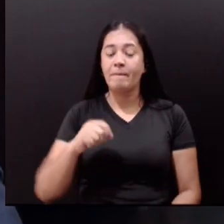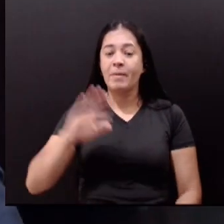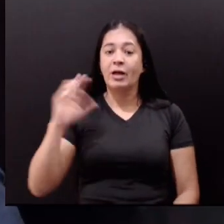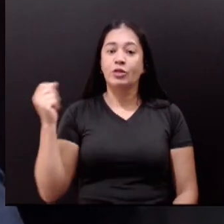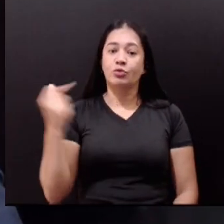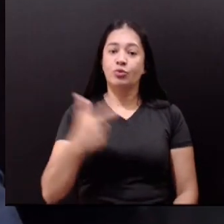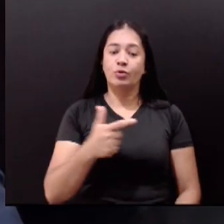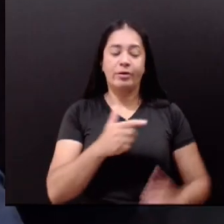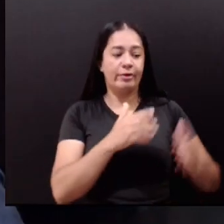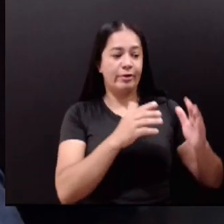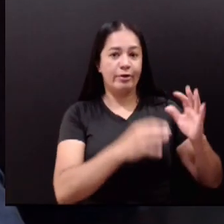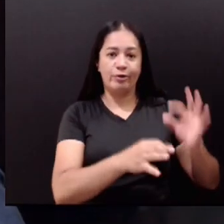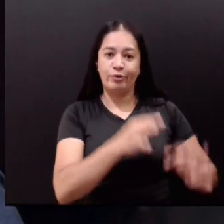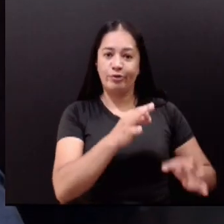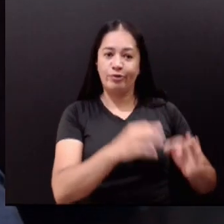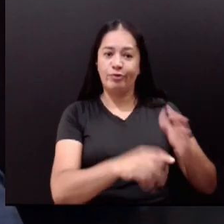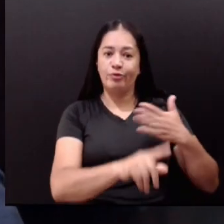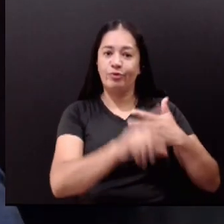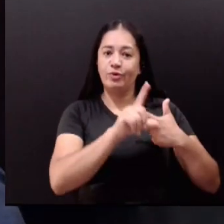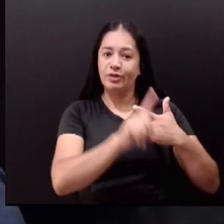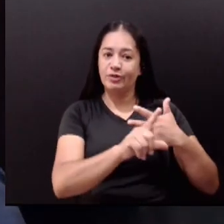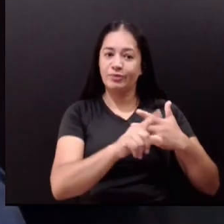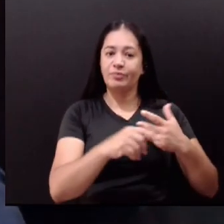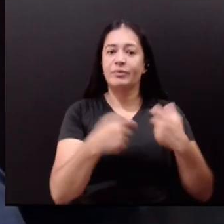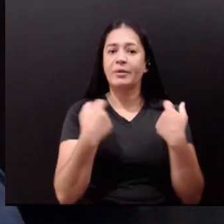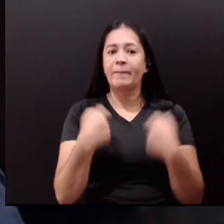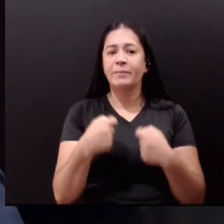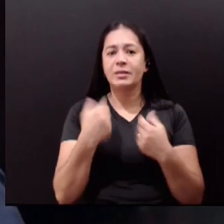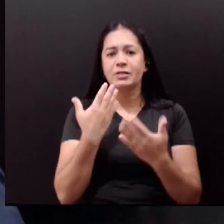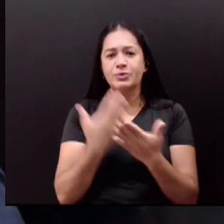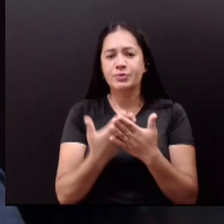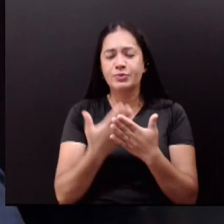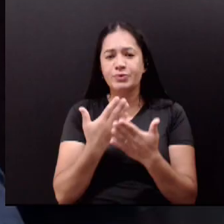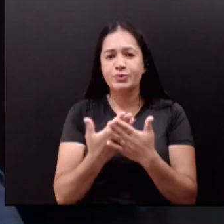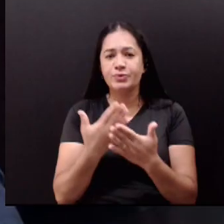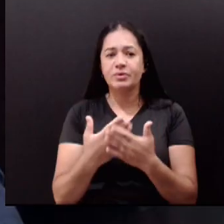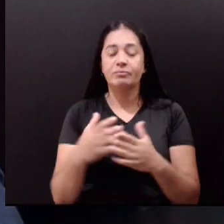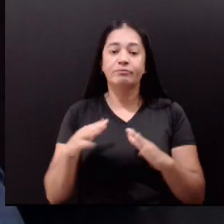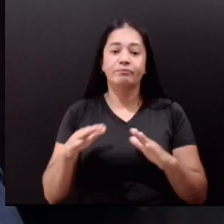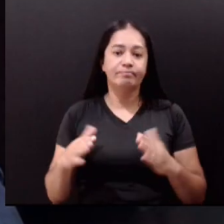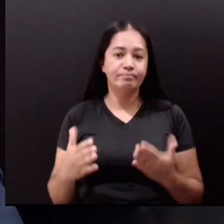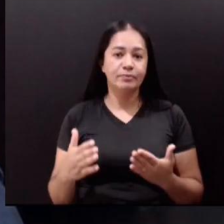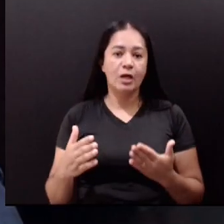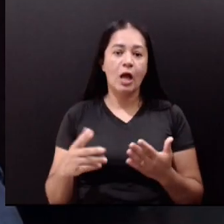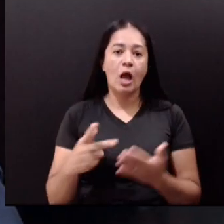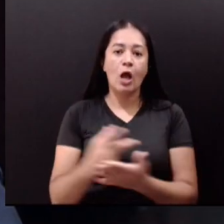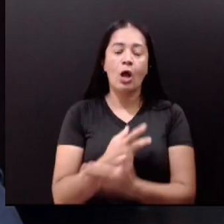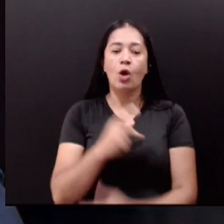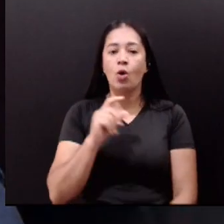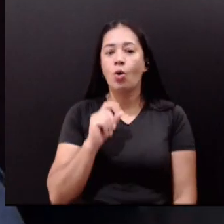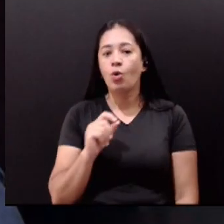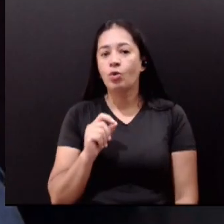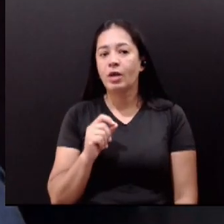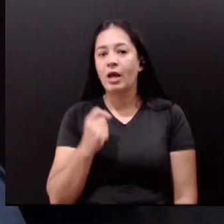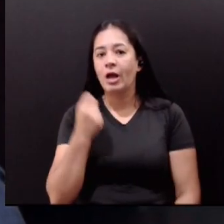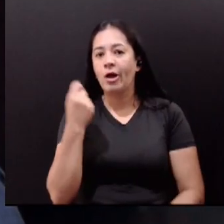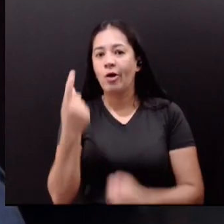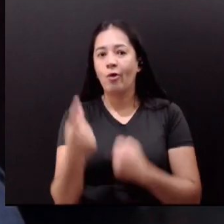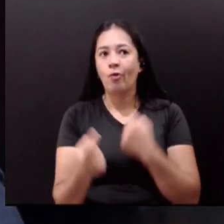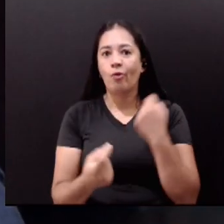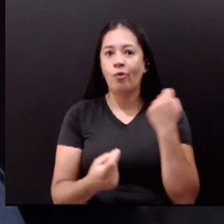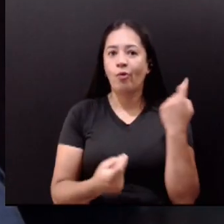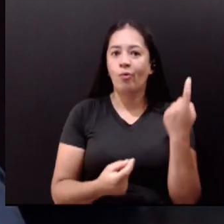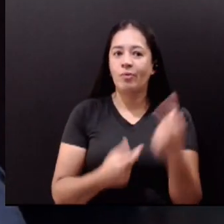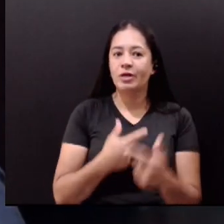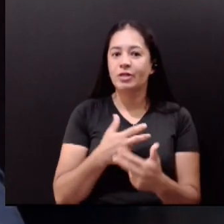legislativo exige uma série de estudos e impactos, né. Então o que acontece é que muitas coisas, muitas leis demoram um pouco